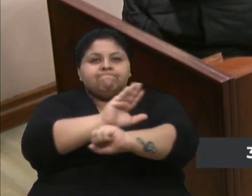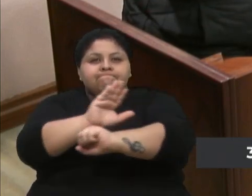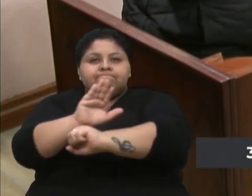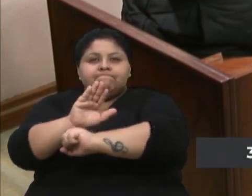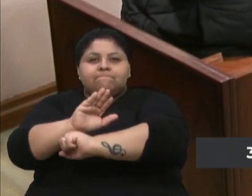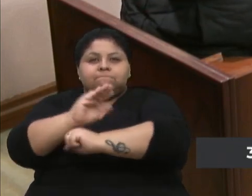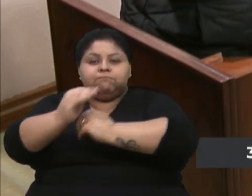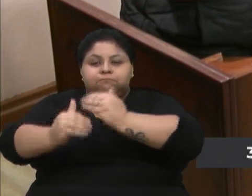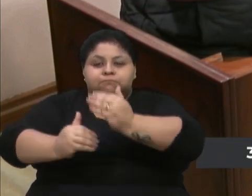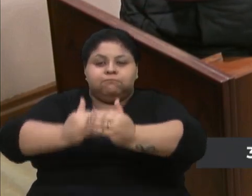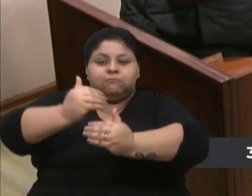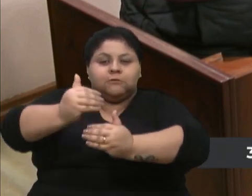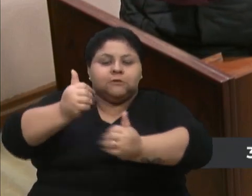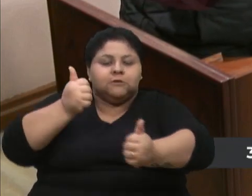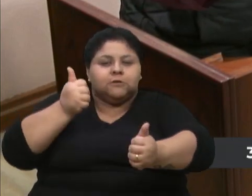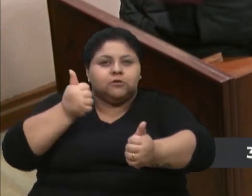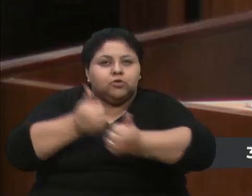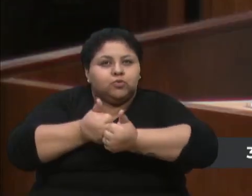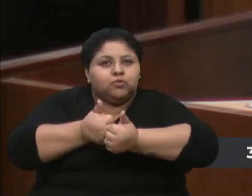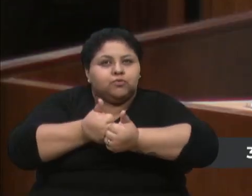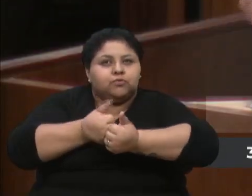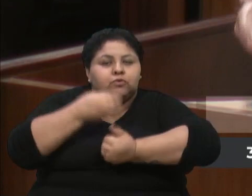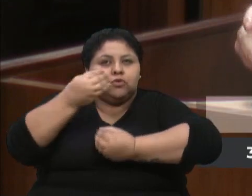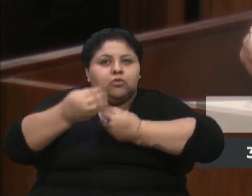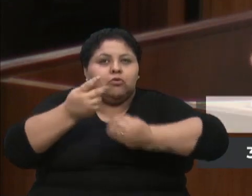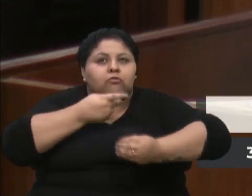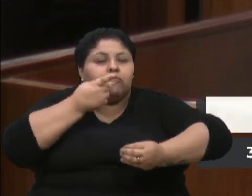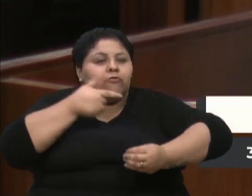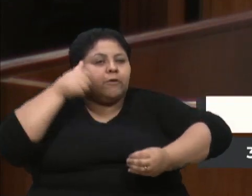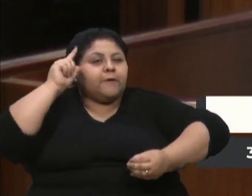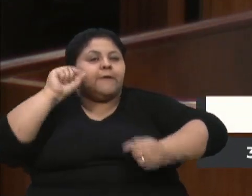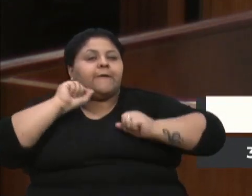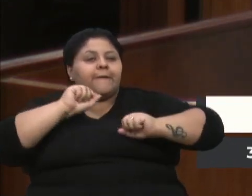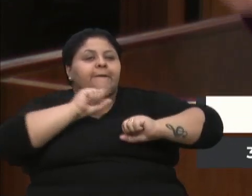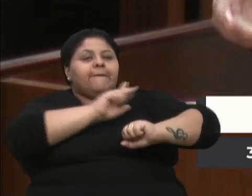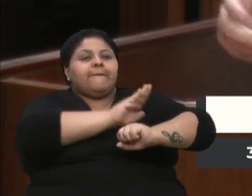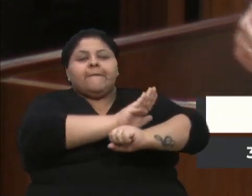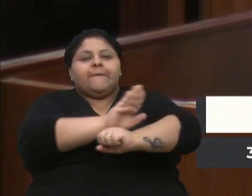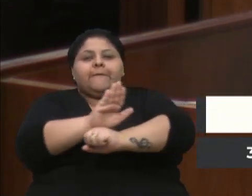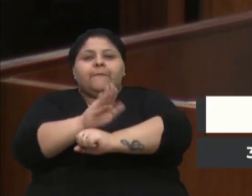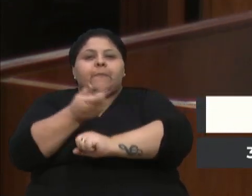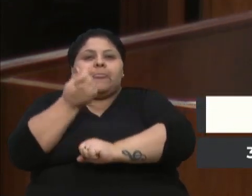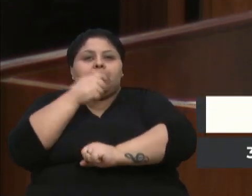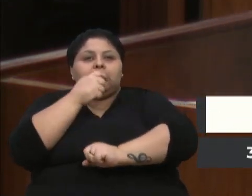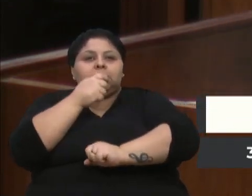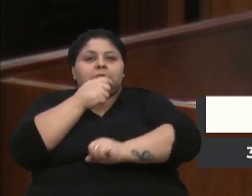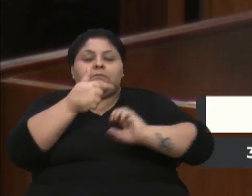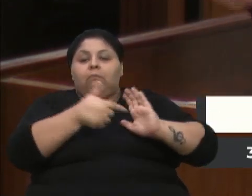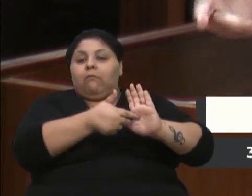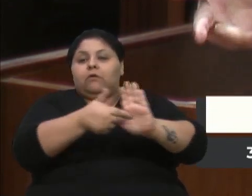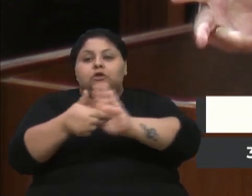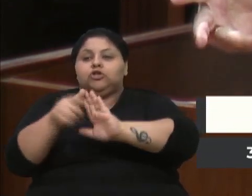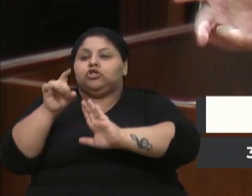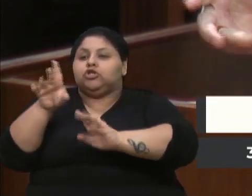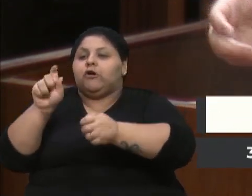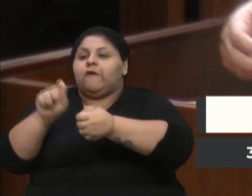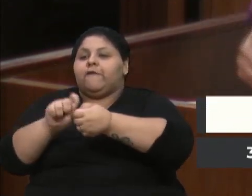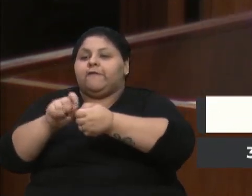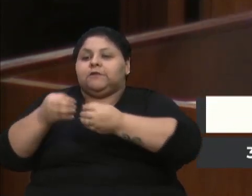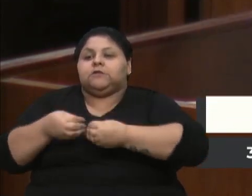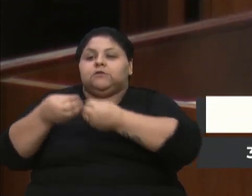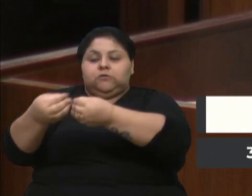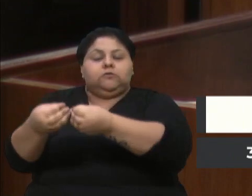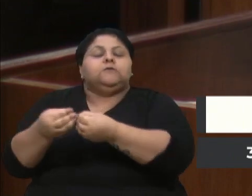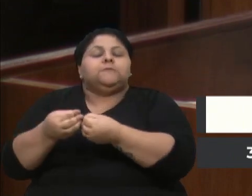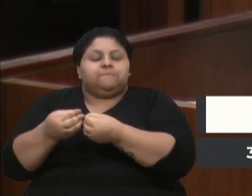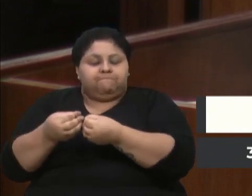frente. E como eu disse ontem, quem realmente quer ajudar não precisa estar aparecendo, simplesmente faça uma doação